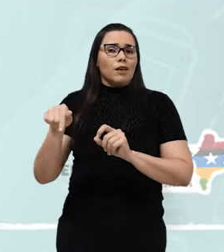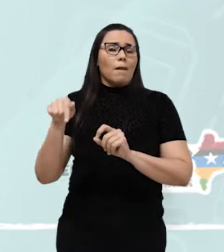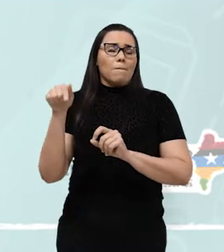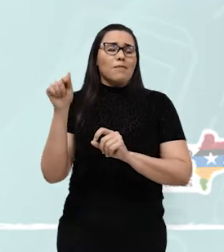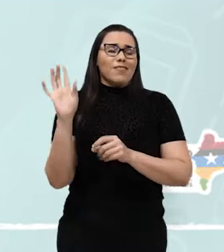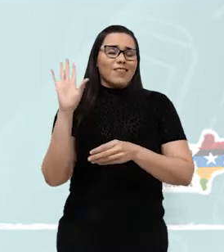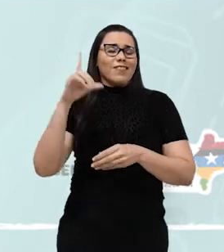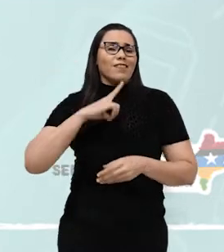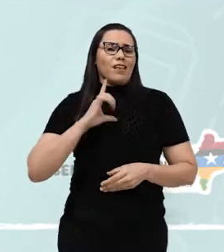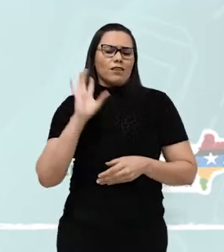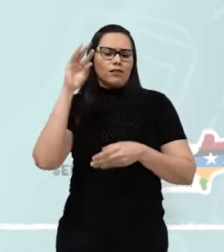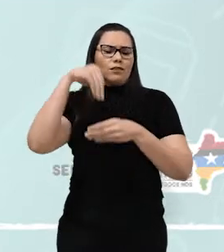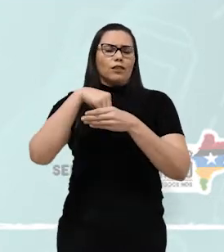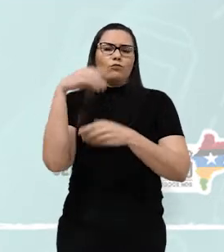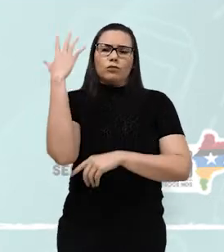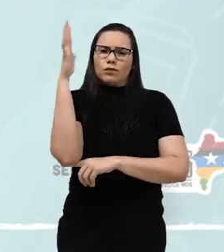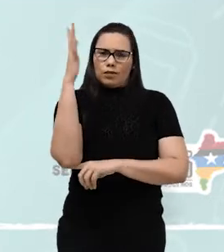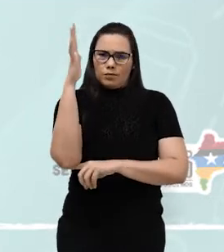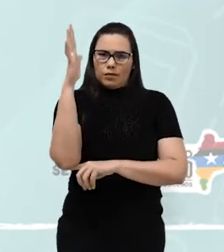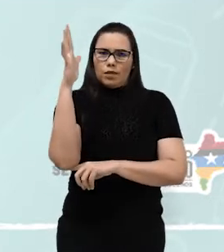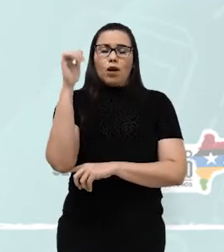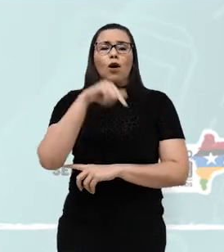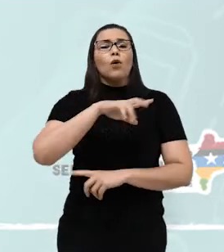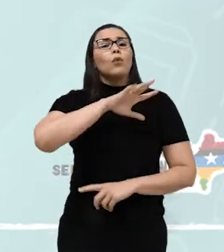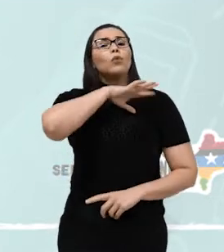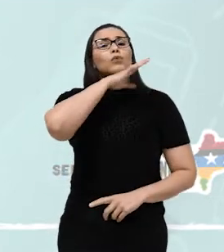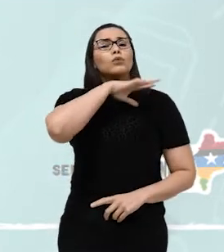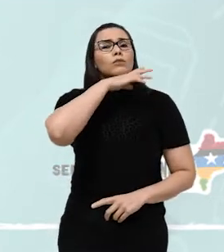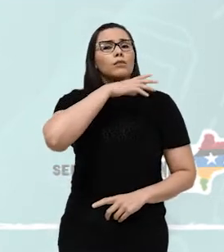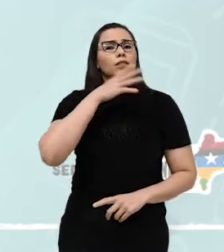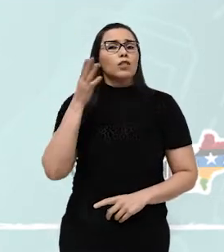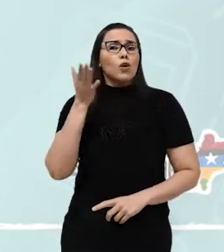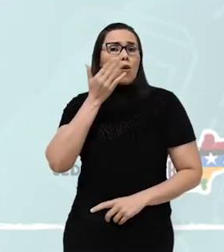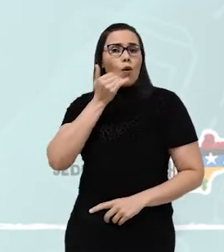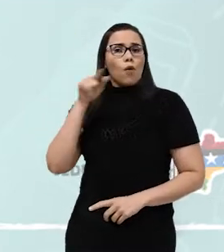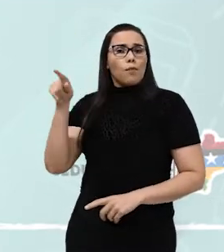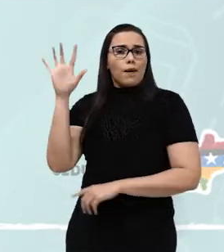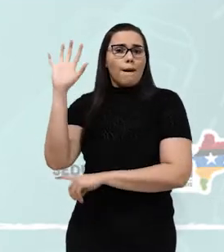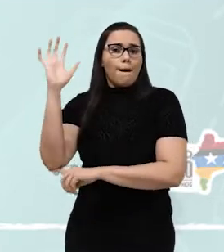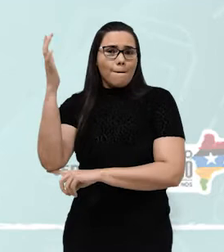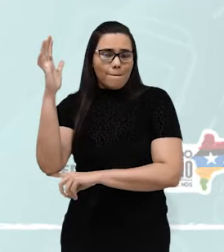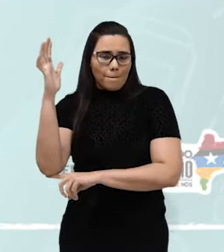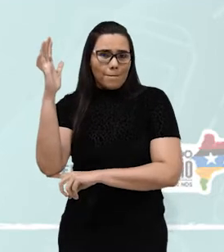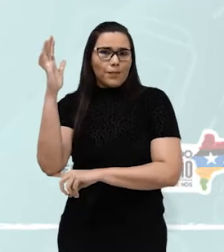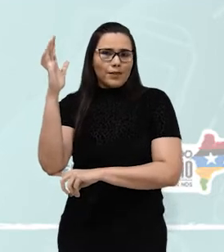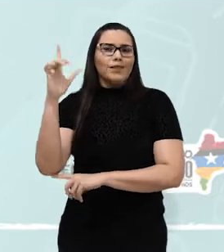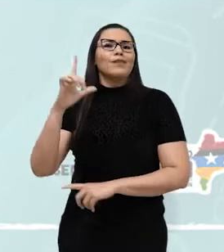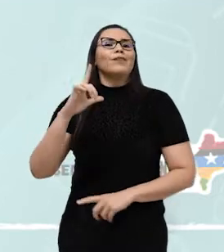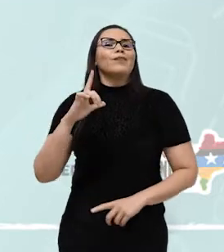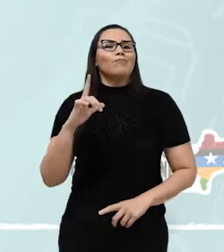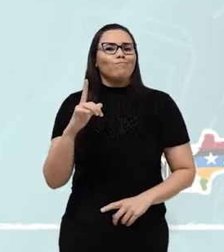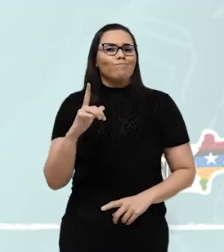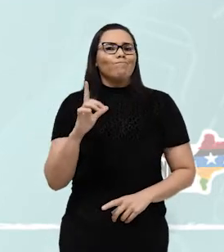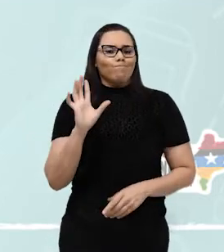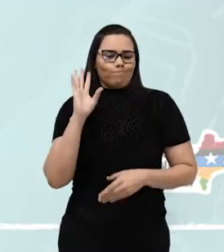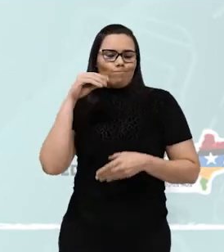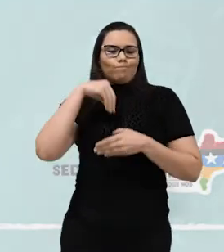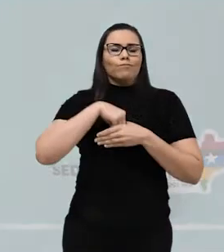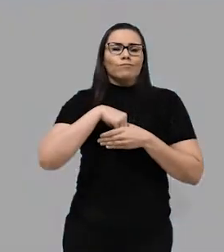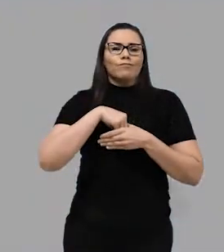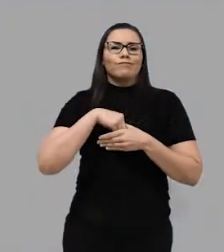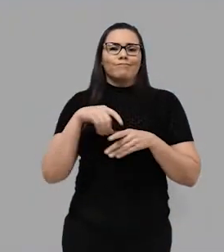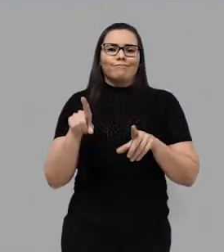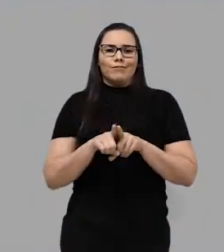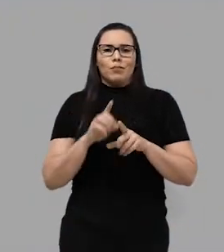tanto animais quanto outros seres vivos que vão se alimentar da planta. Só que tem uma situação interessante que eu